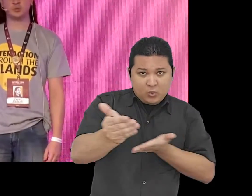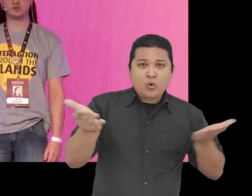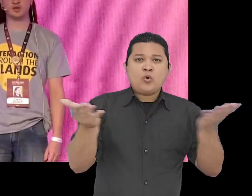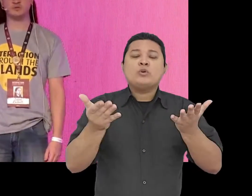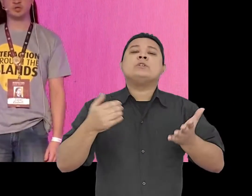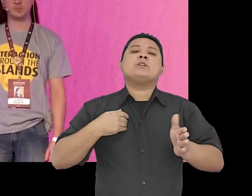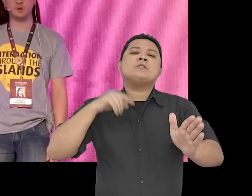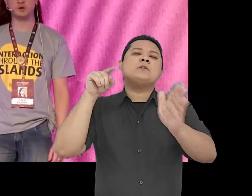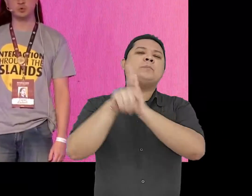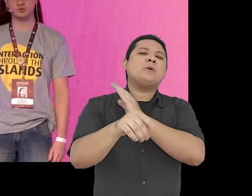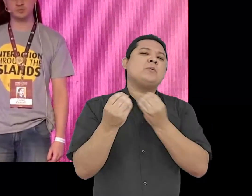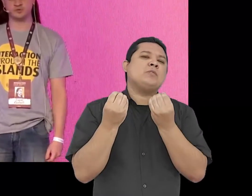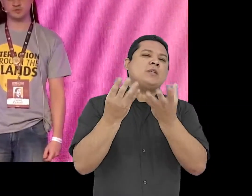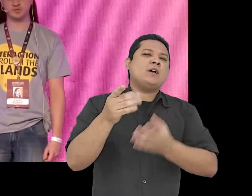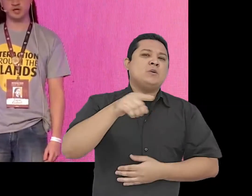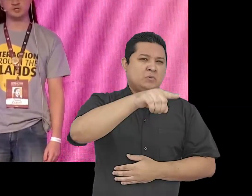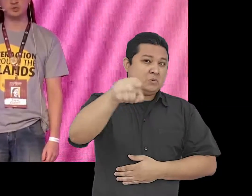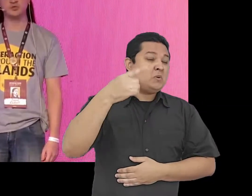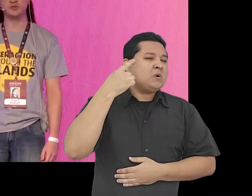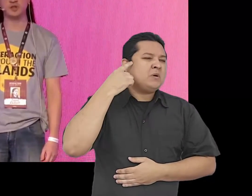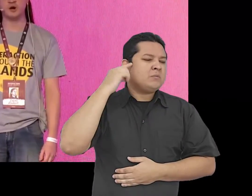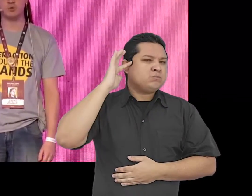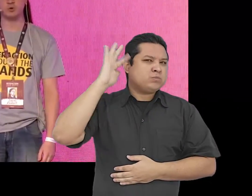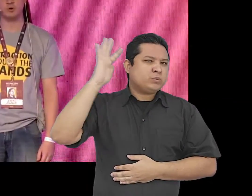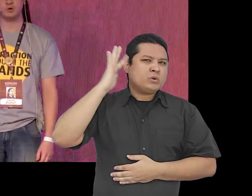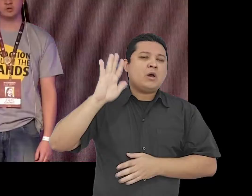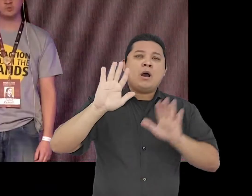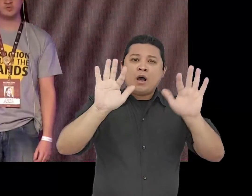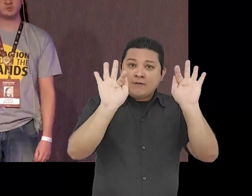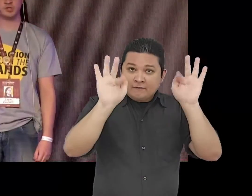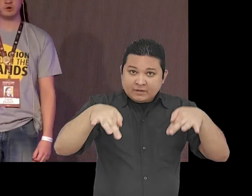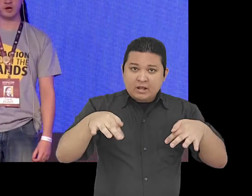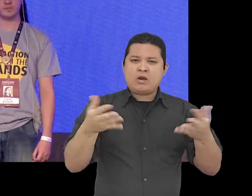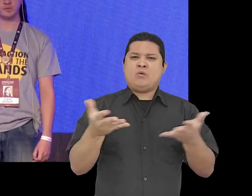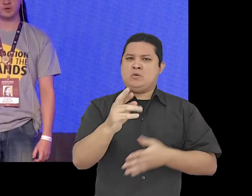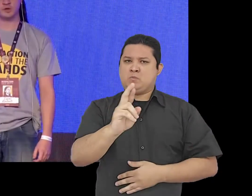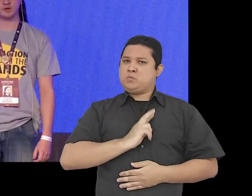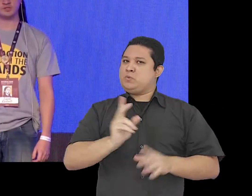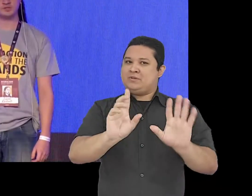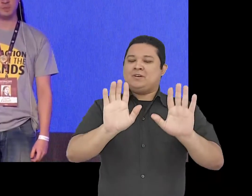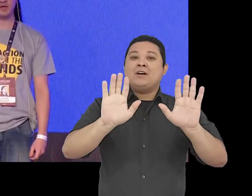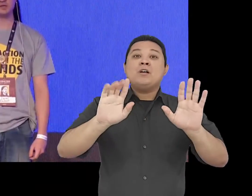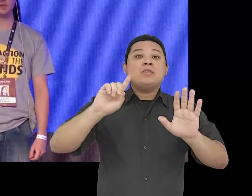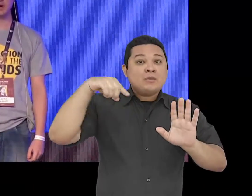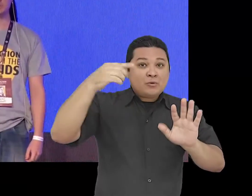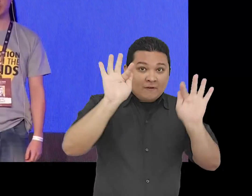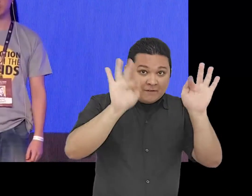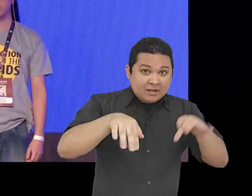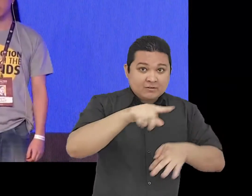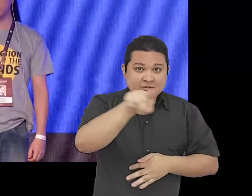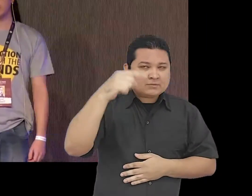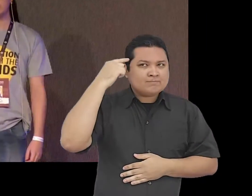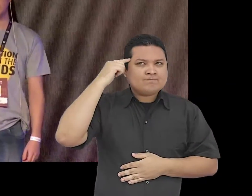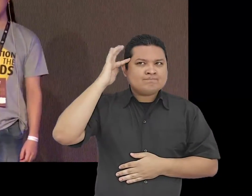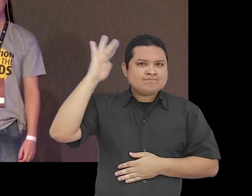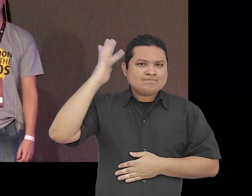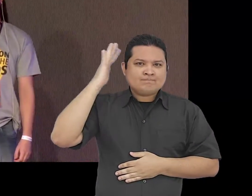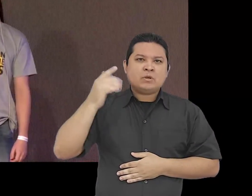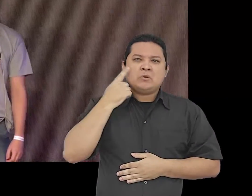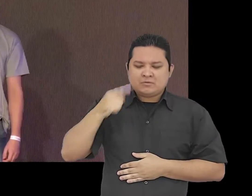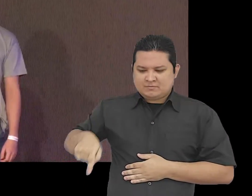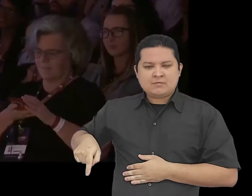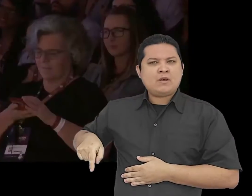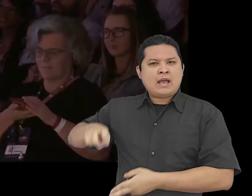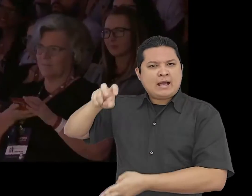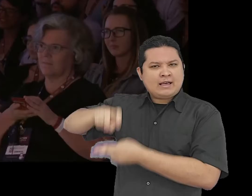Antes mesmo da gente começar, vou deixar uma pergunta para vocês. No final, não precisa responder agora. Eu quero que vocês pensem numa resposta. Por que essa cadeira